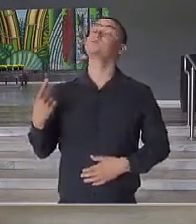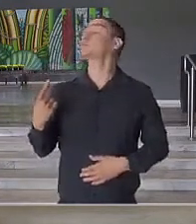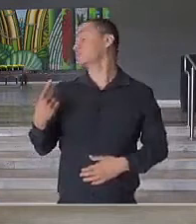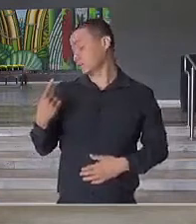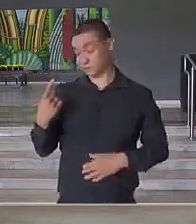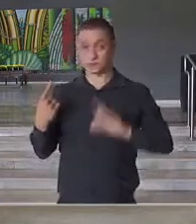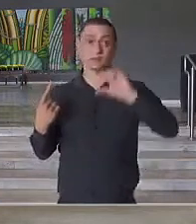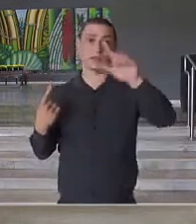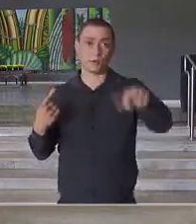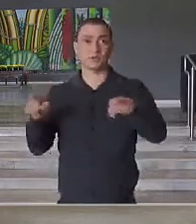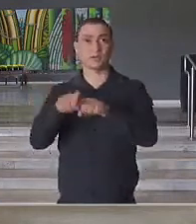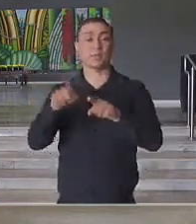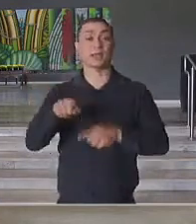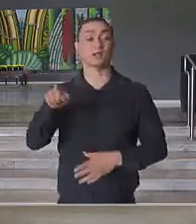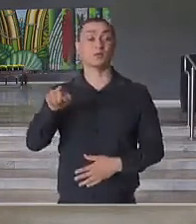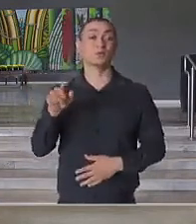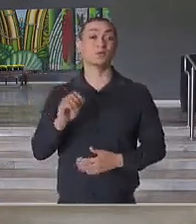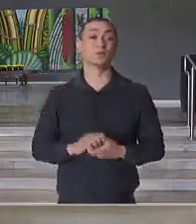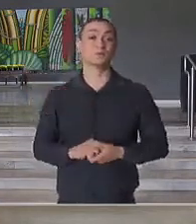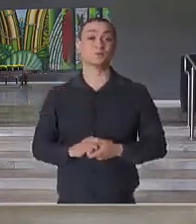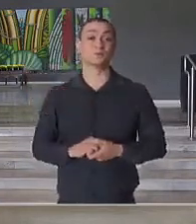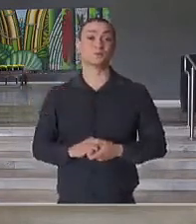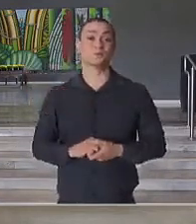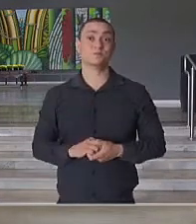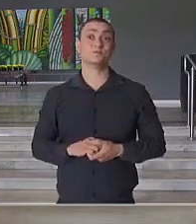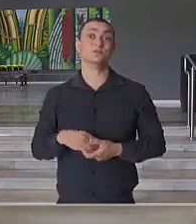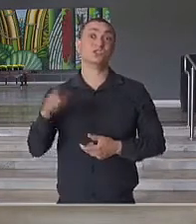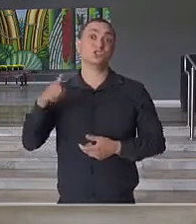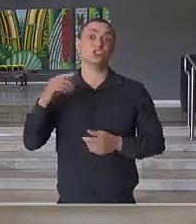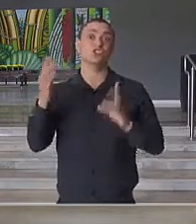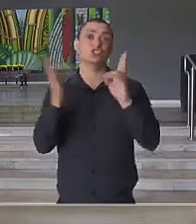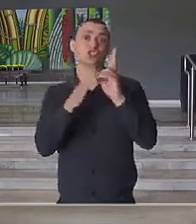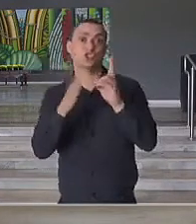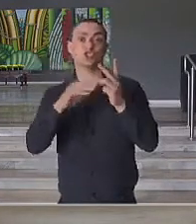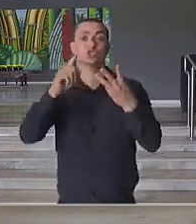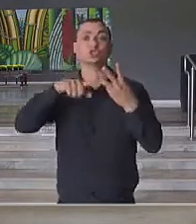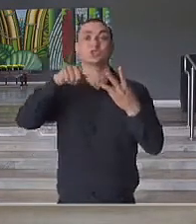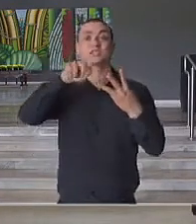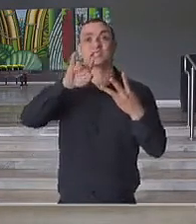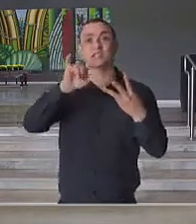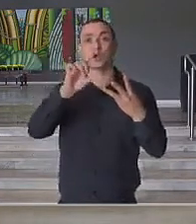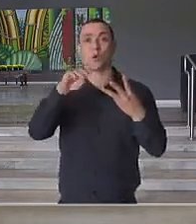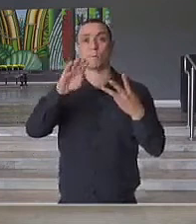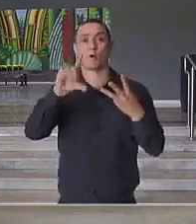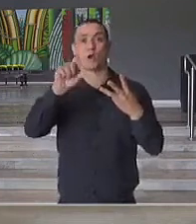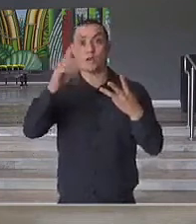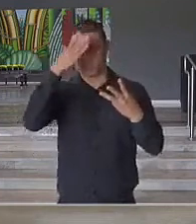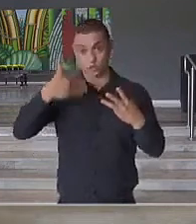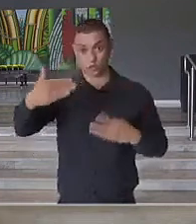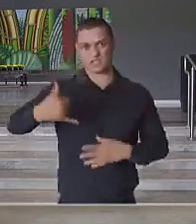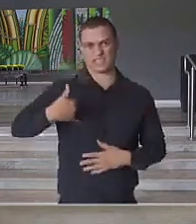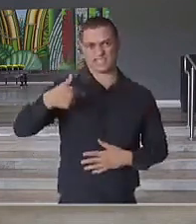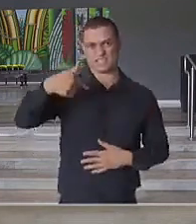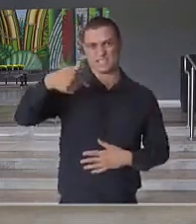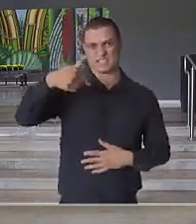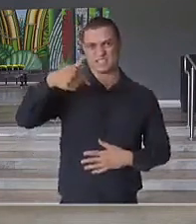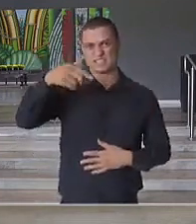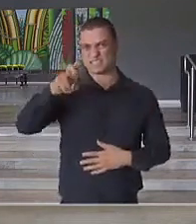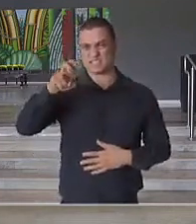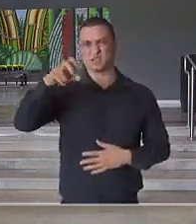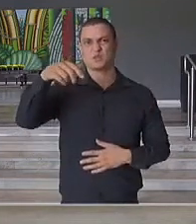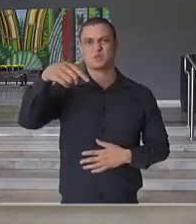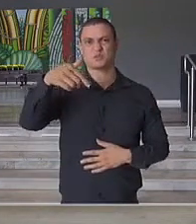muito em breve também, além de quilombolas e indígenas, e muito em breve pessoas com mais de 75 anos, mais de 70,